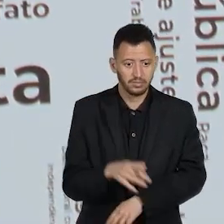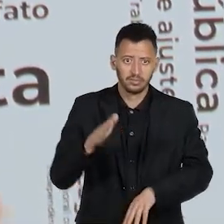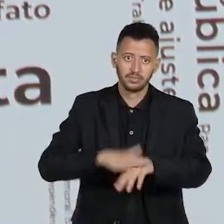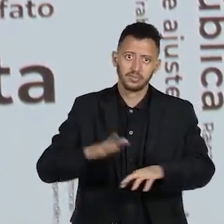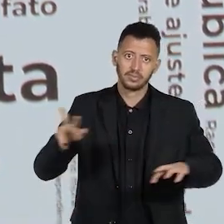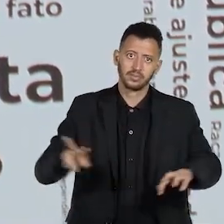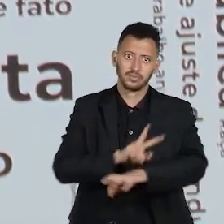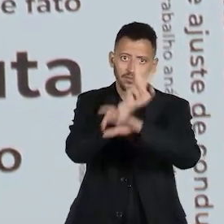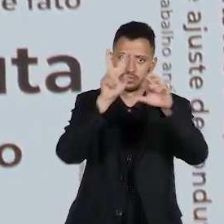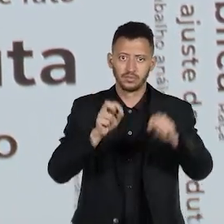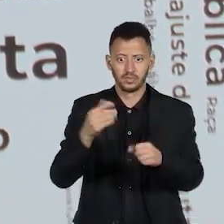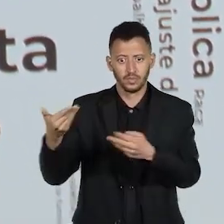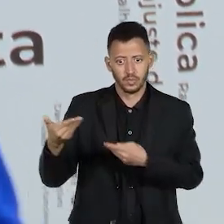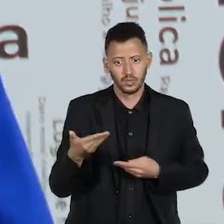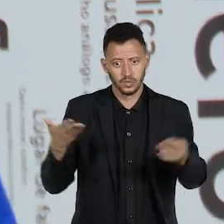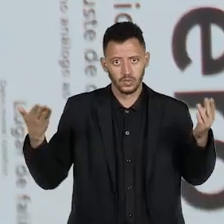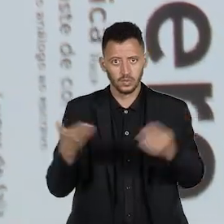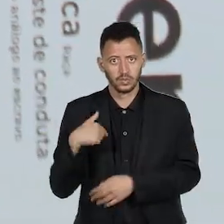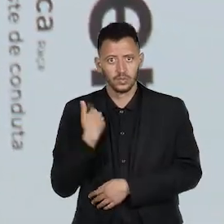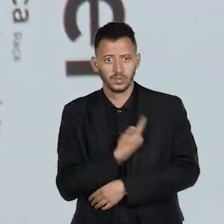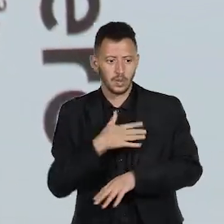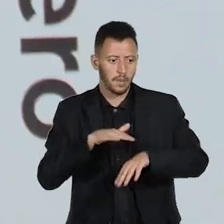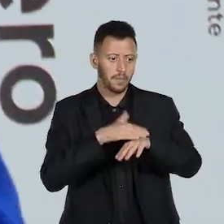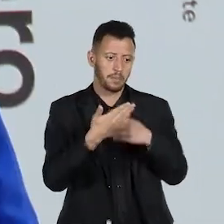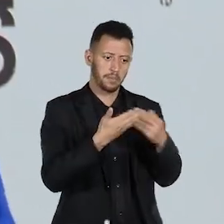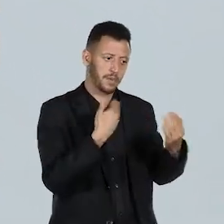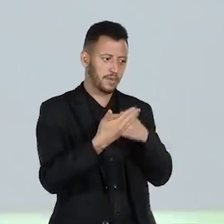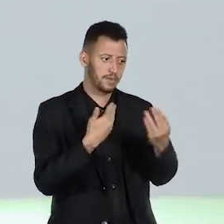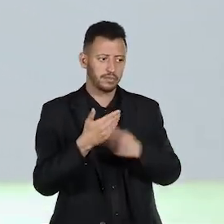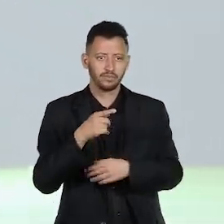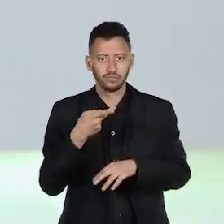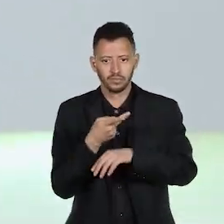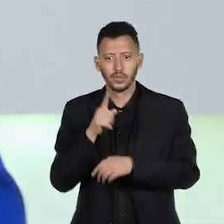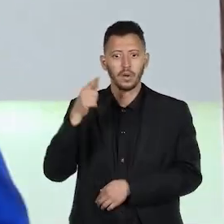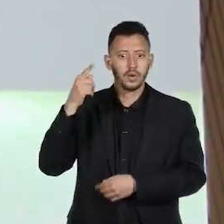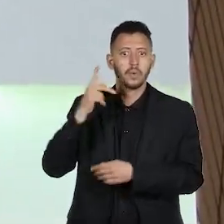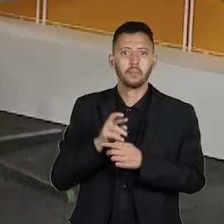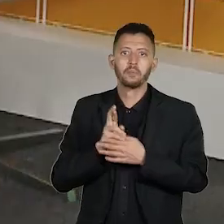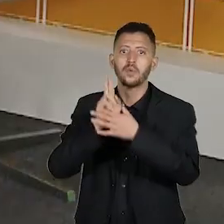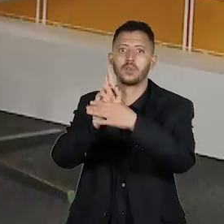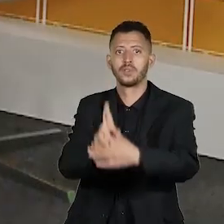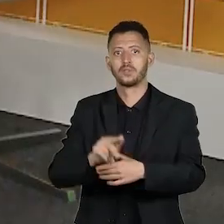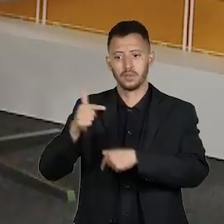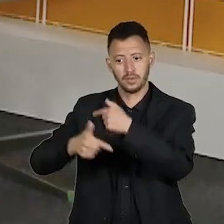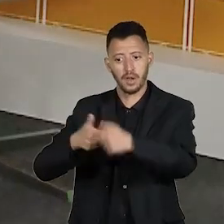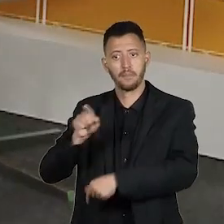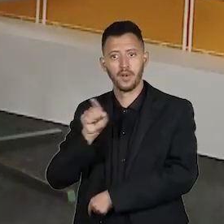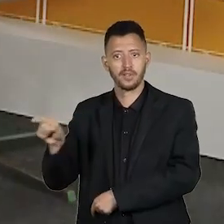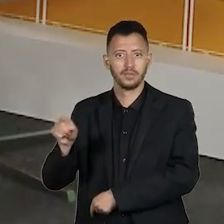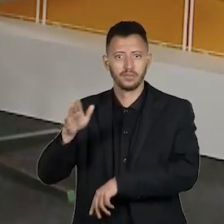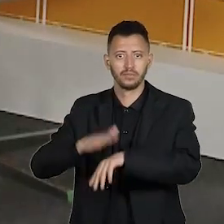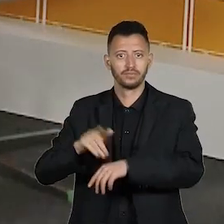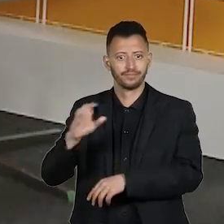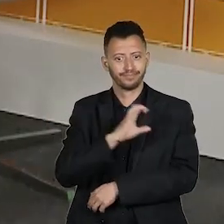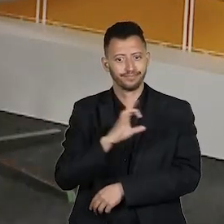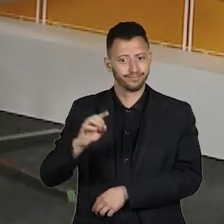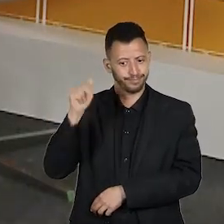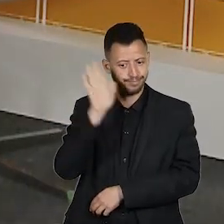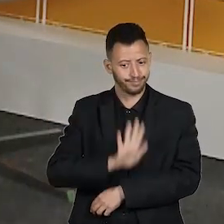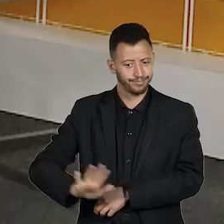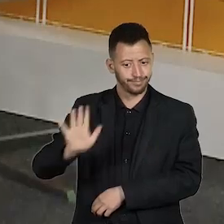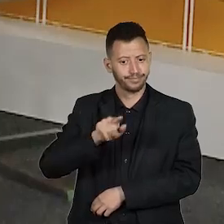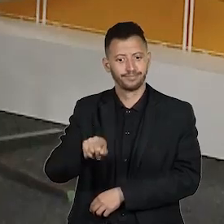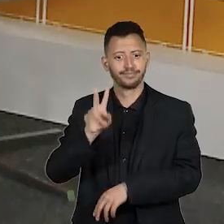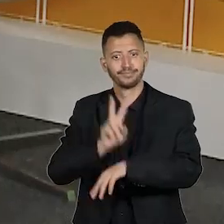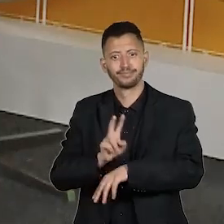nos aprofundarmos mais nesse tema, eu recebo agora para o nosso Roda de Conversa a Procuradora do Trabalho, Silene Zimmermann,